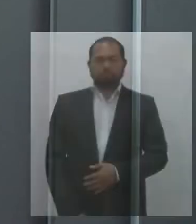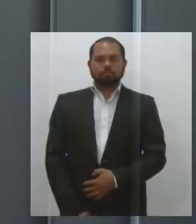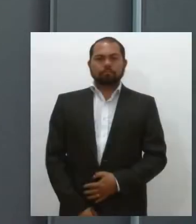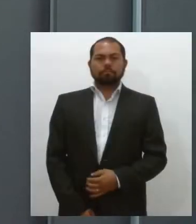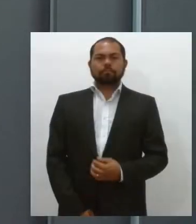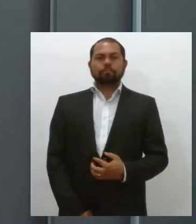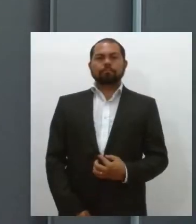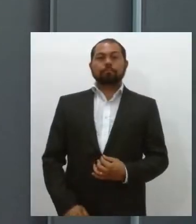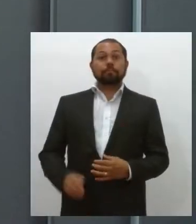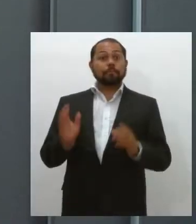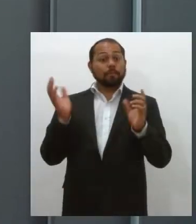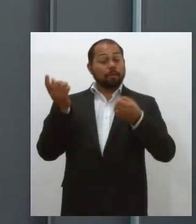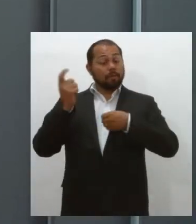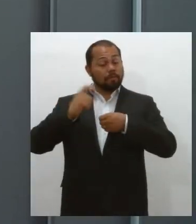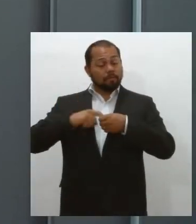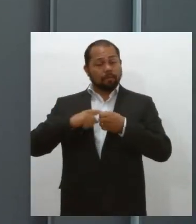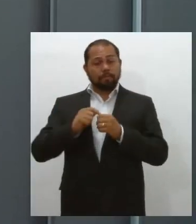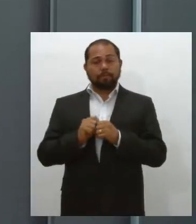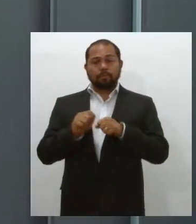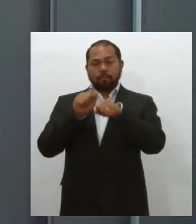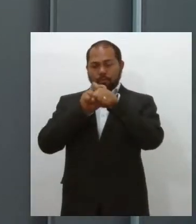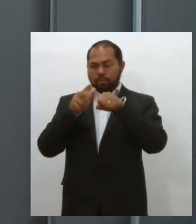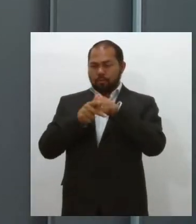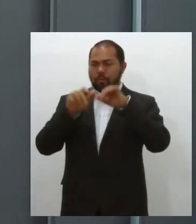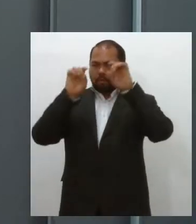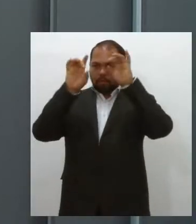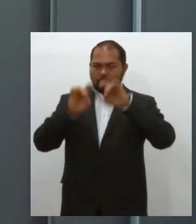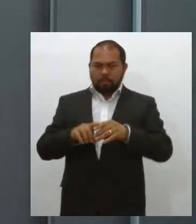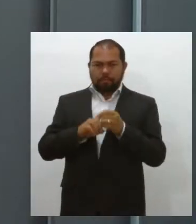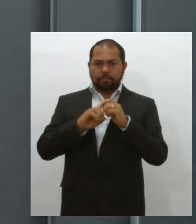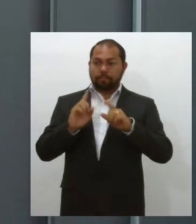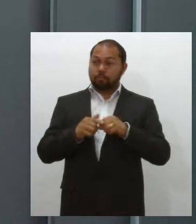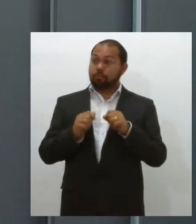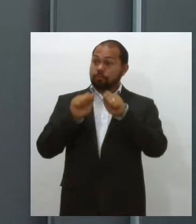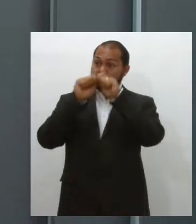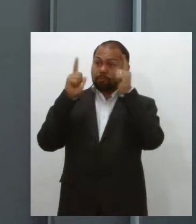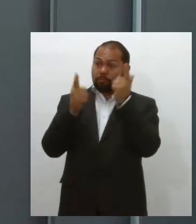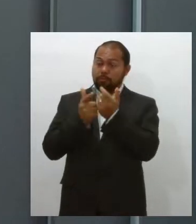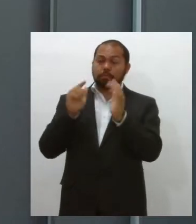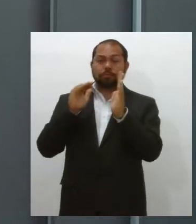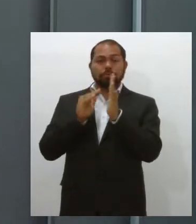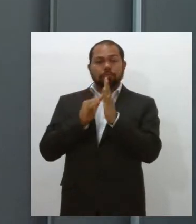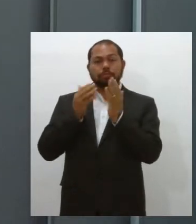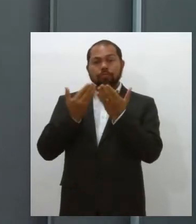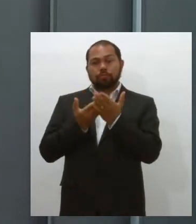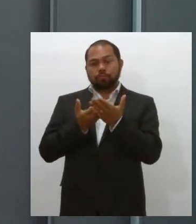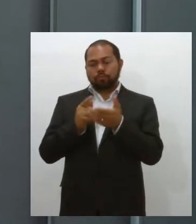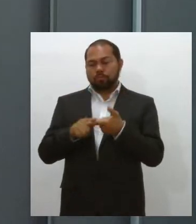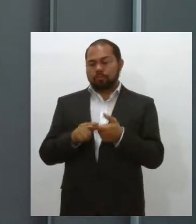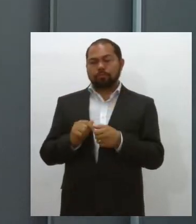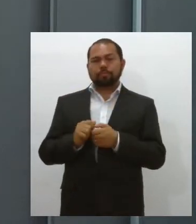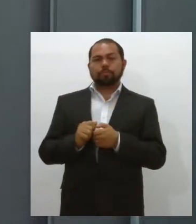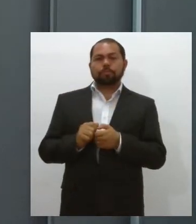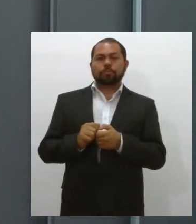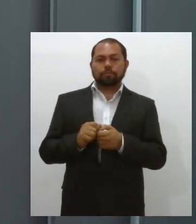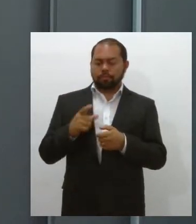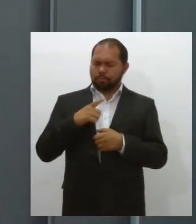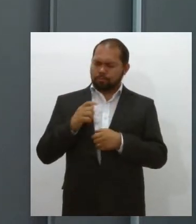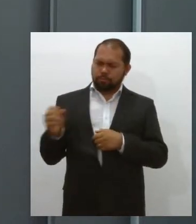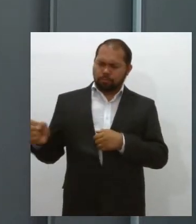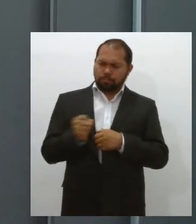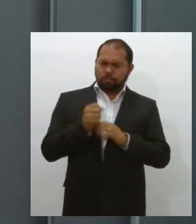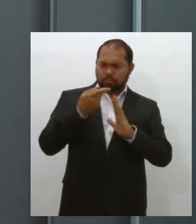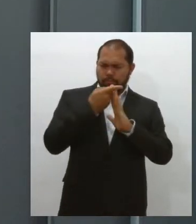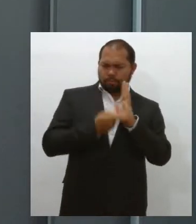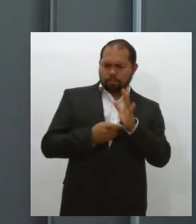Já estamos de volta com a Alese Notícia Especial. E olha, a Escola do Legislativo de Sergipe, a Elese, tem levado o projeto Conecta